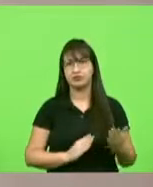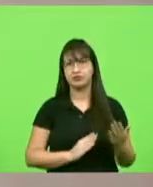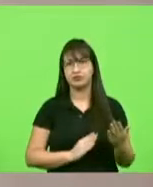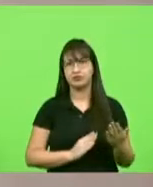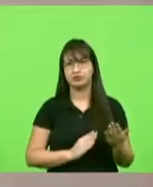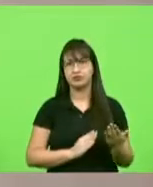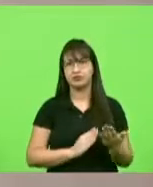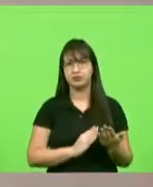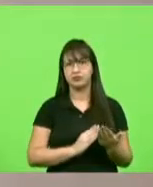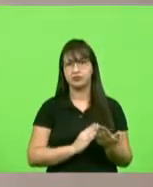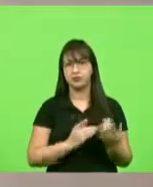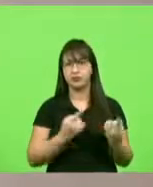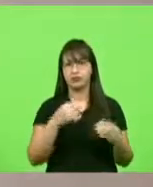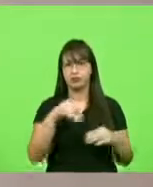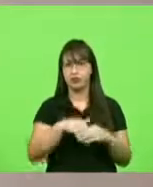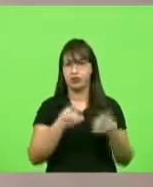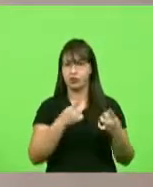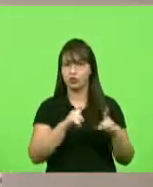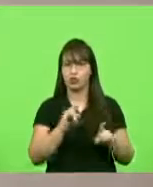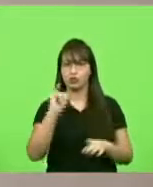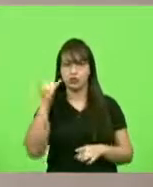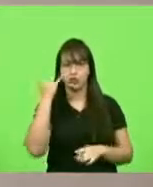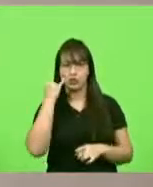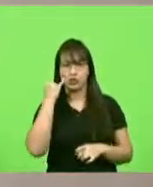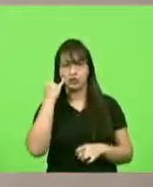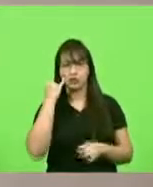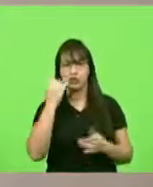contrário, deputado Jessé Lopes, aprovado por maioria.